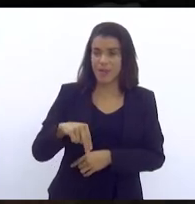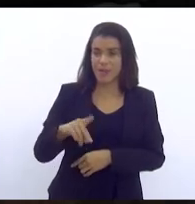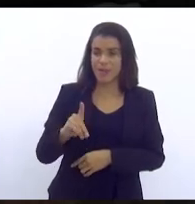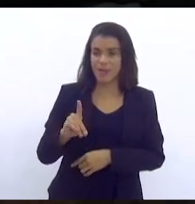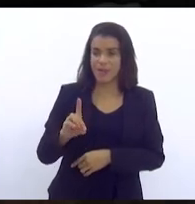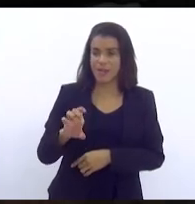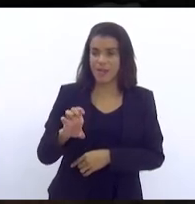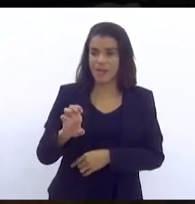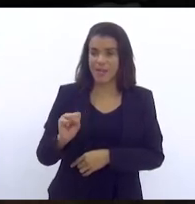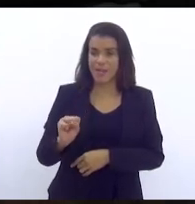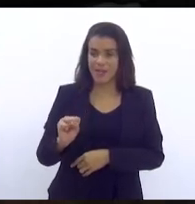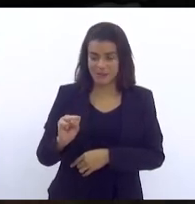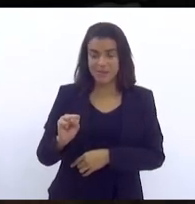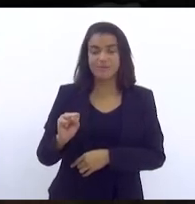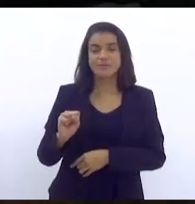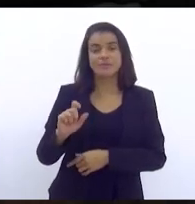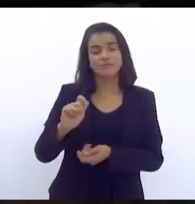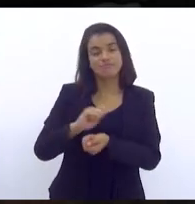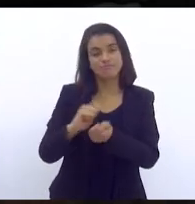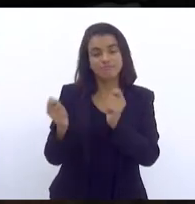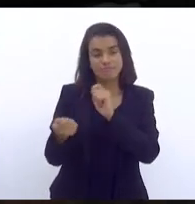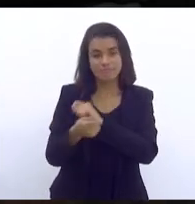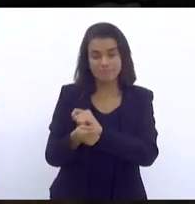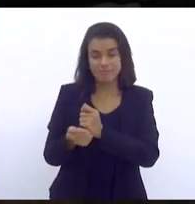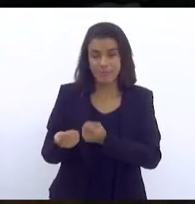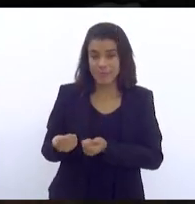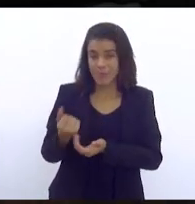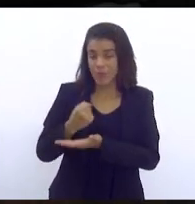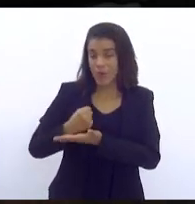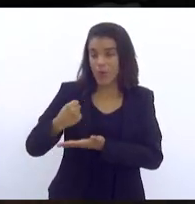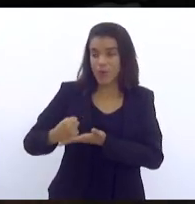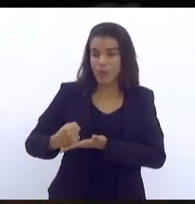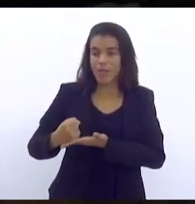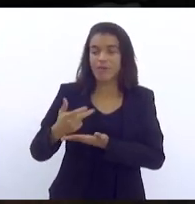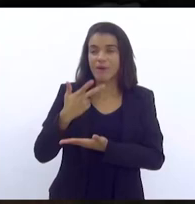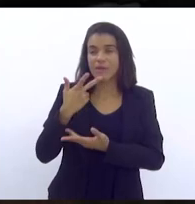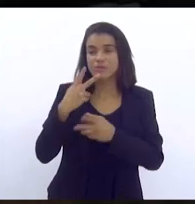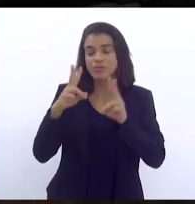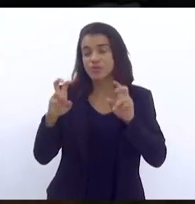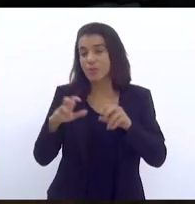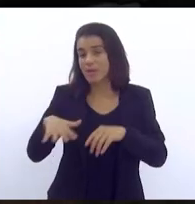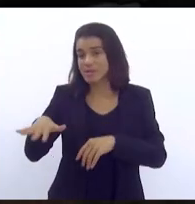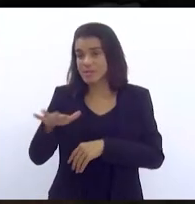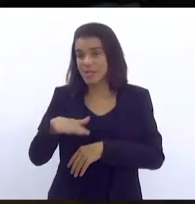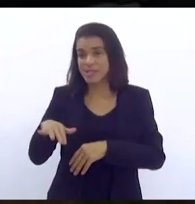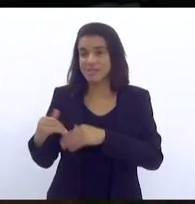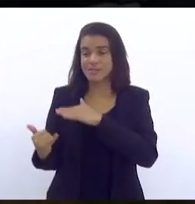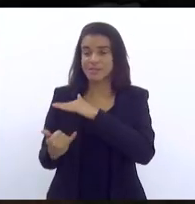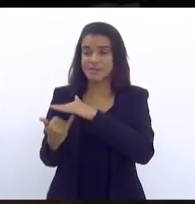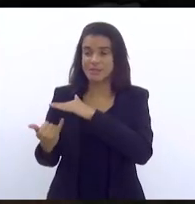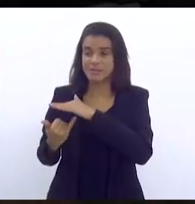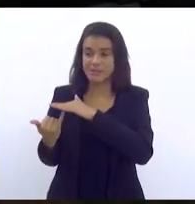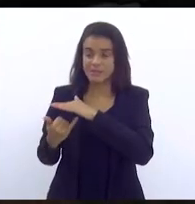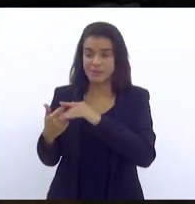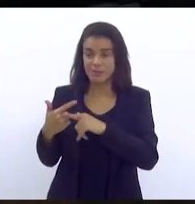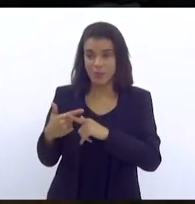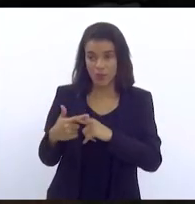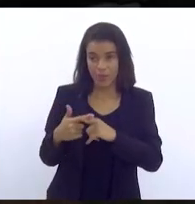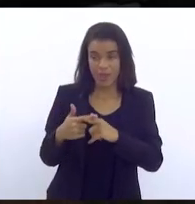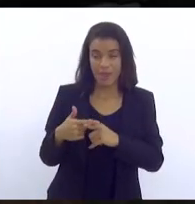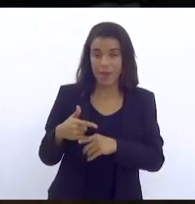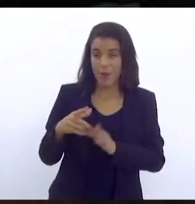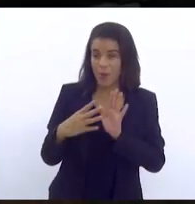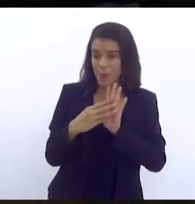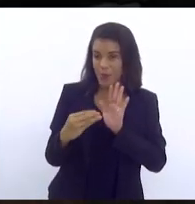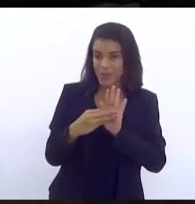previsão desse contrato na adequação dessa concessão em relação às áreas informais porque antes né o modelo que a